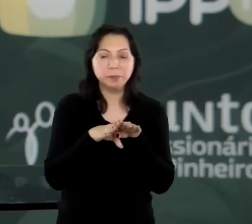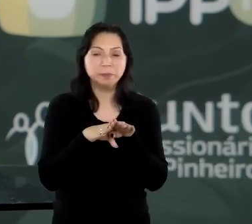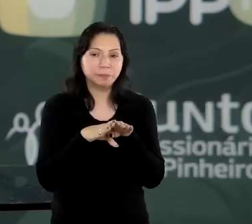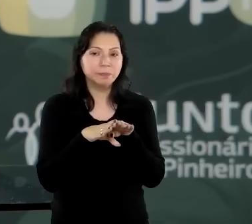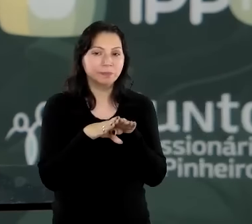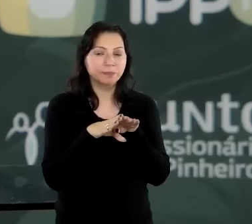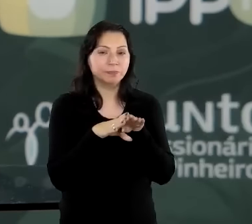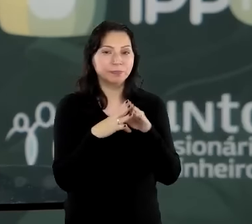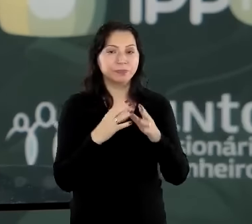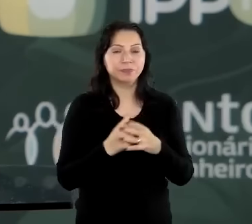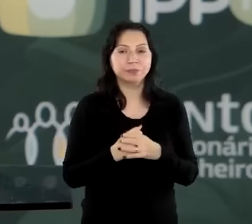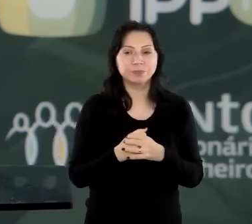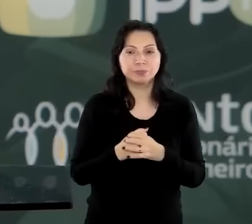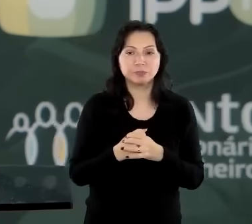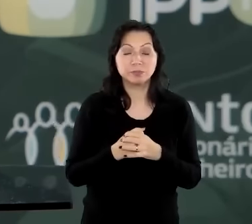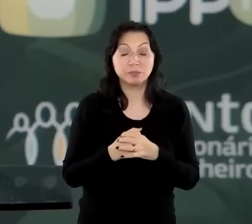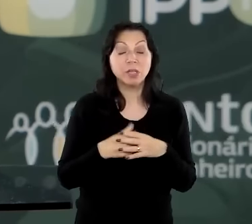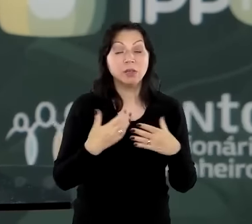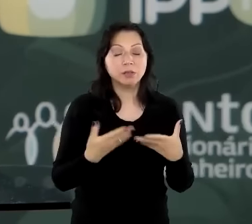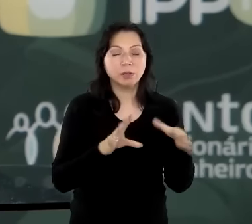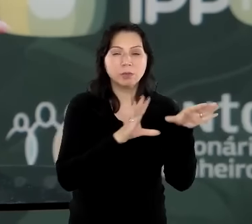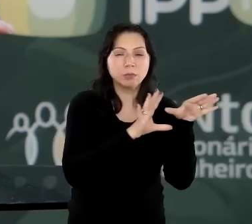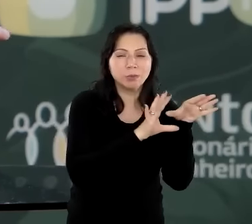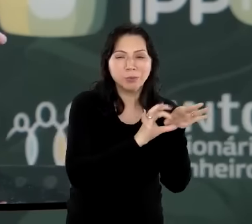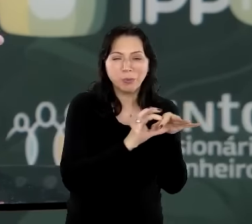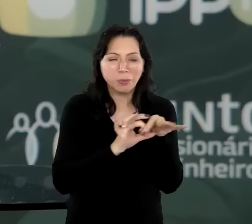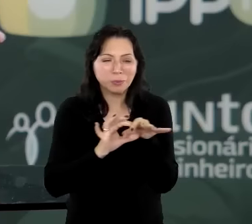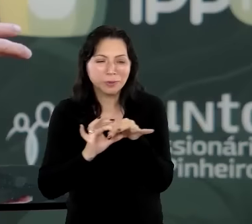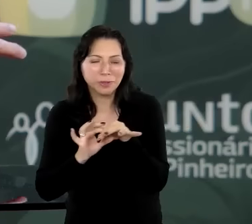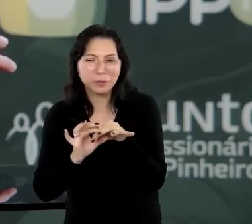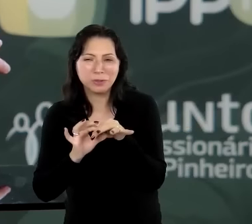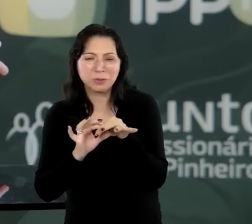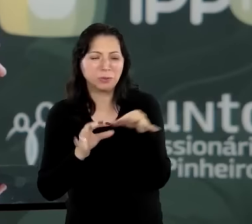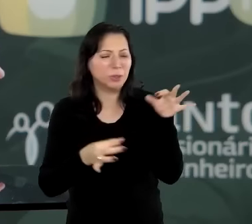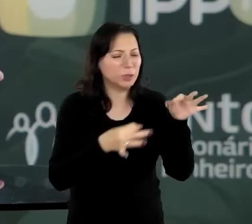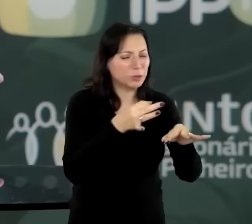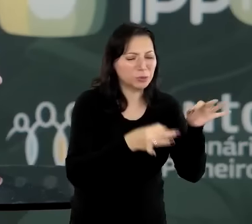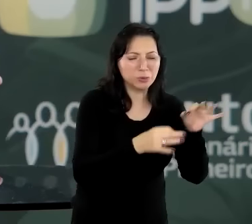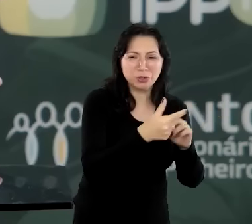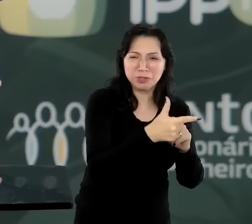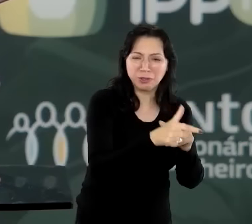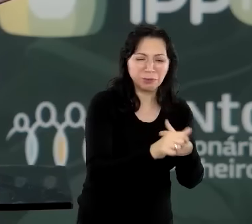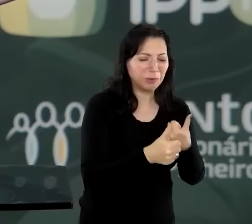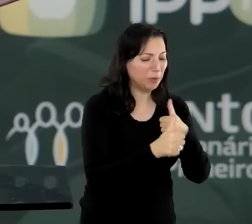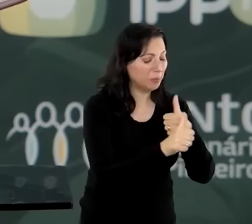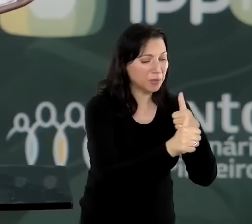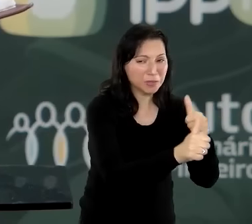Num contexto onde os irmãos estão sendo espoliados, perseguidos,